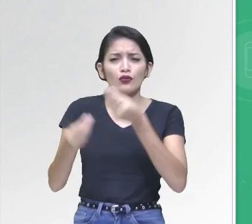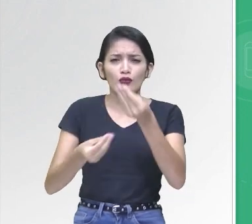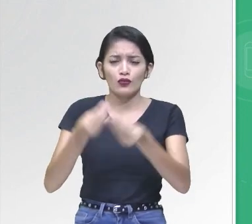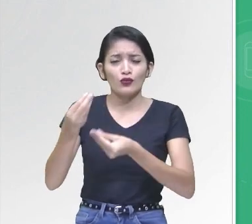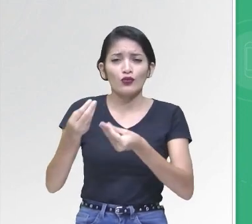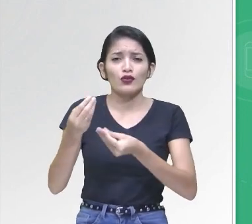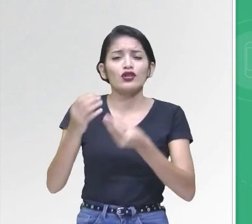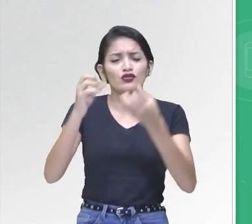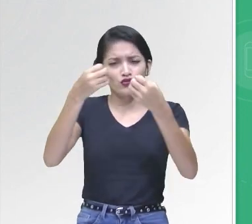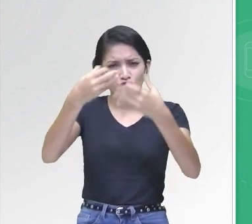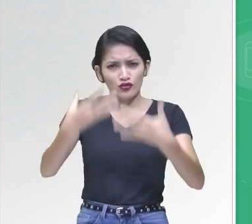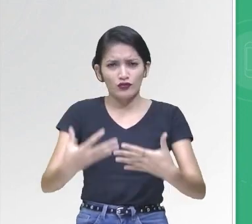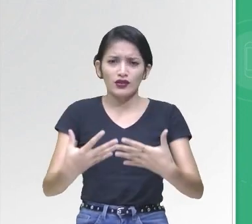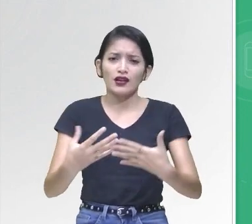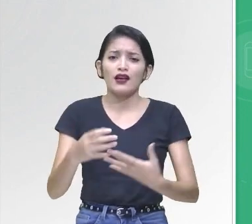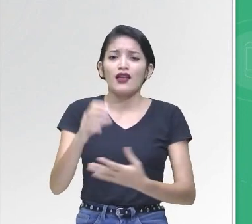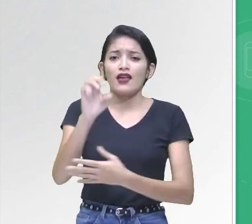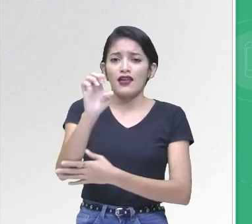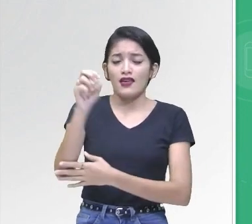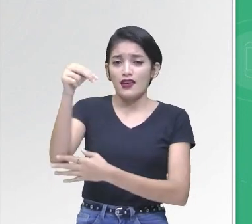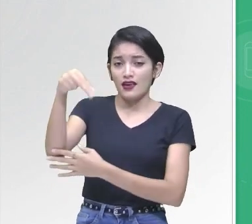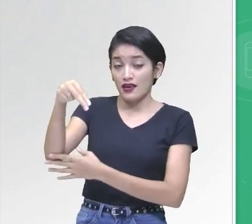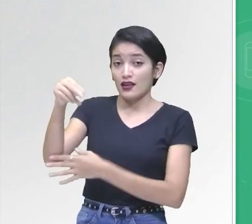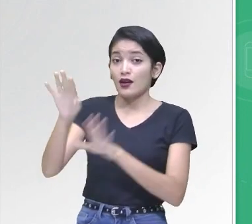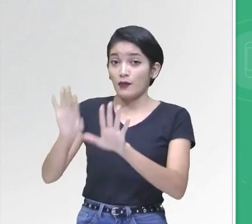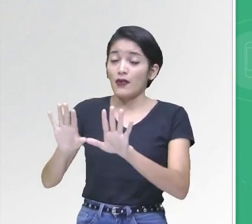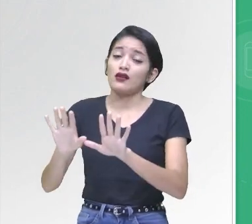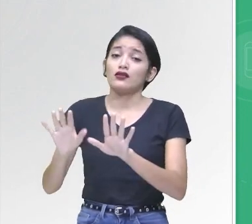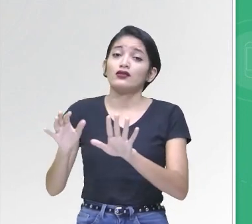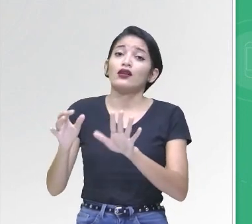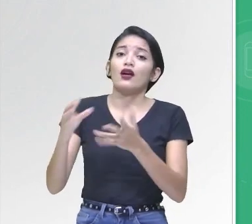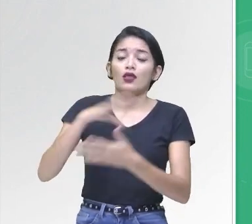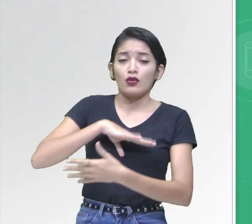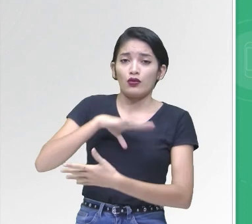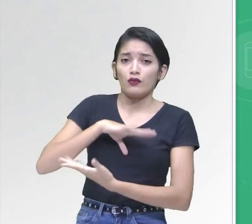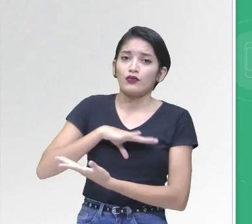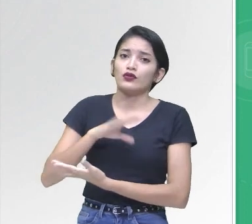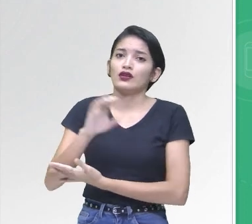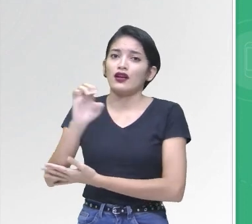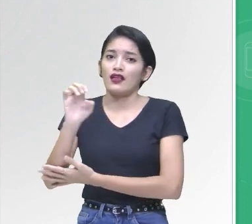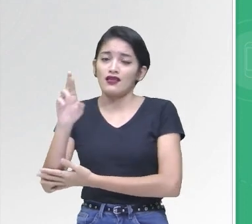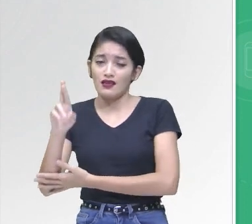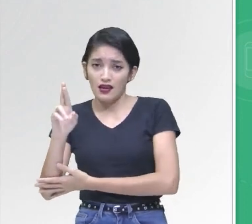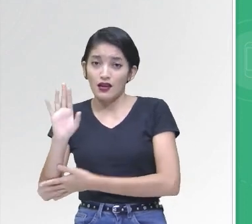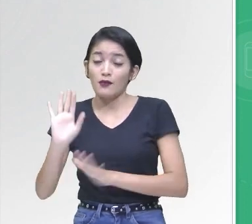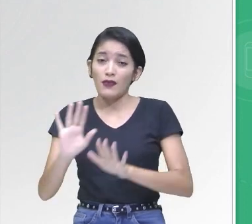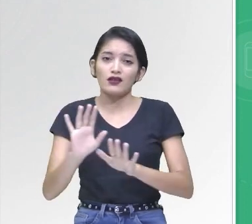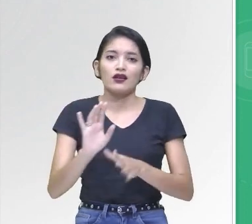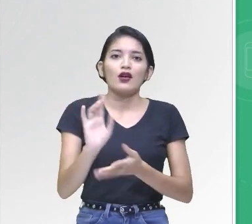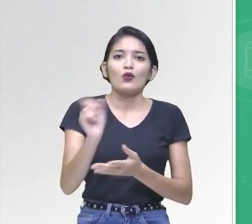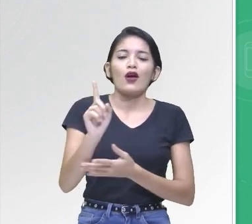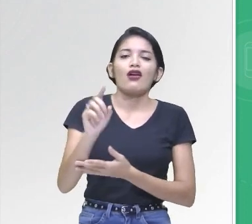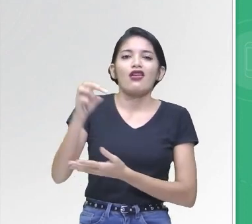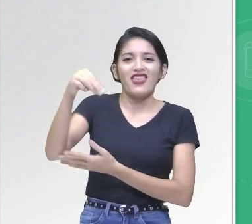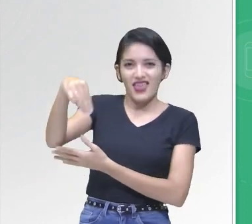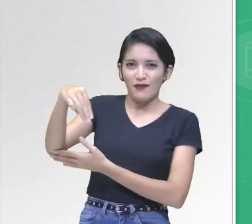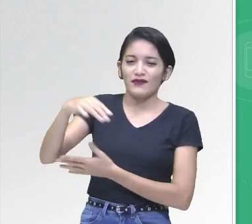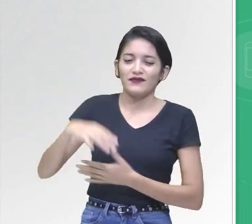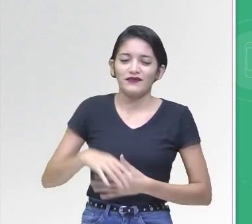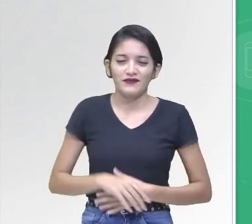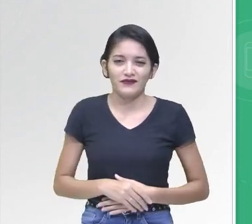é EN. No português é EM de Maria, mas no espanhol é um N, não é M de Maria, ok?